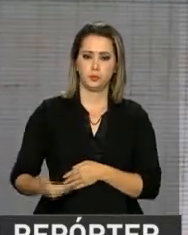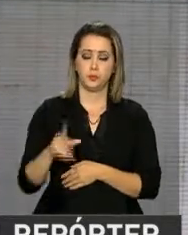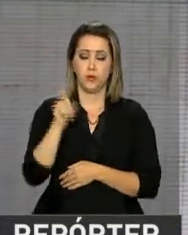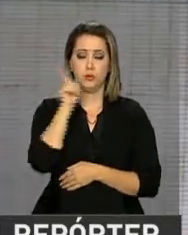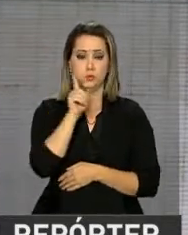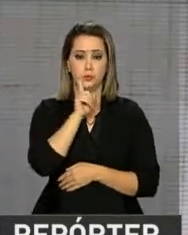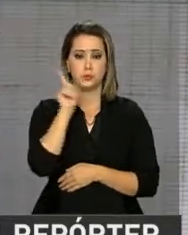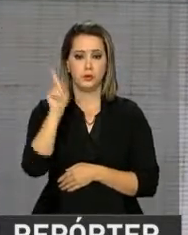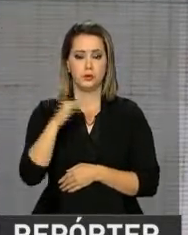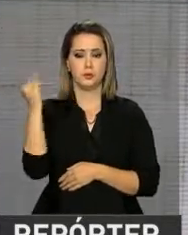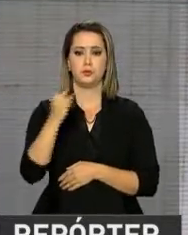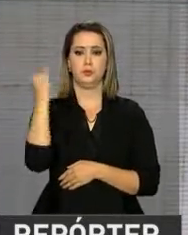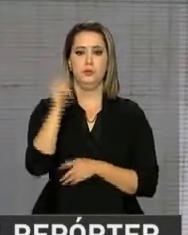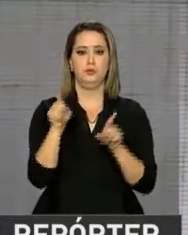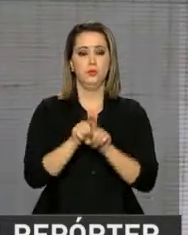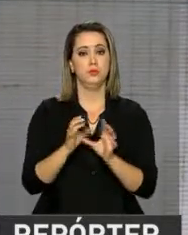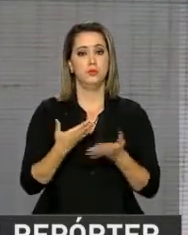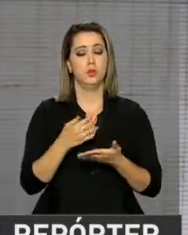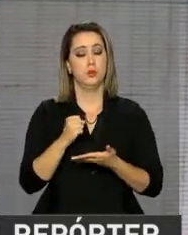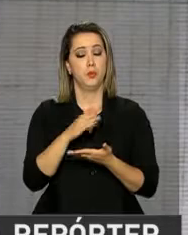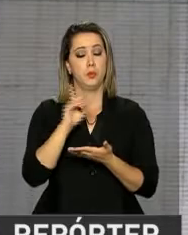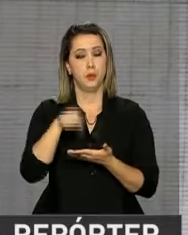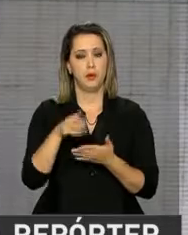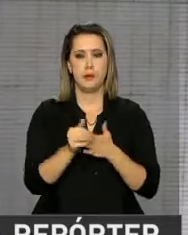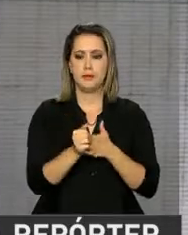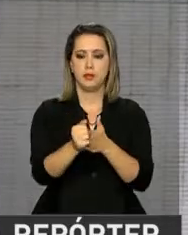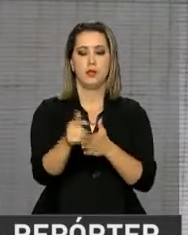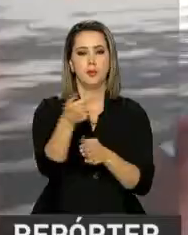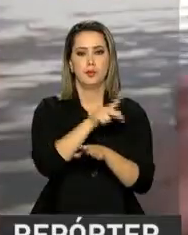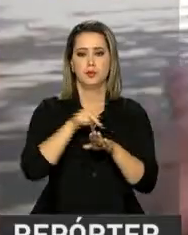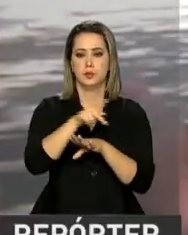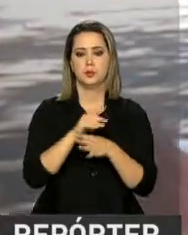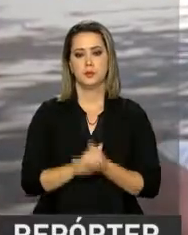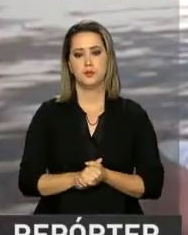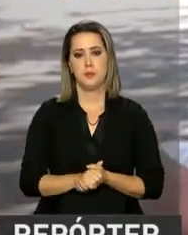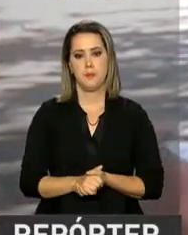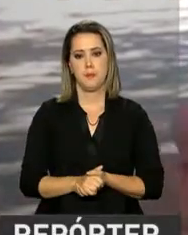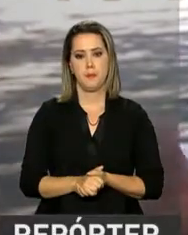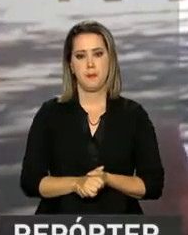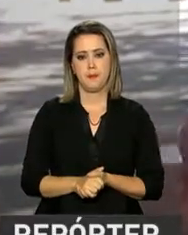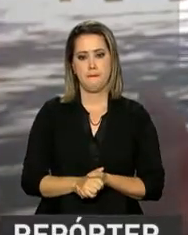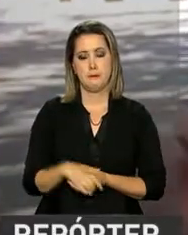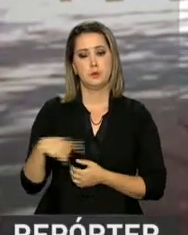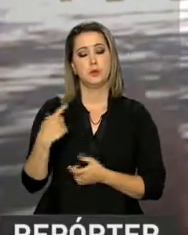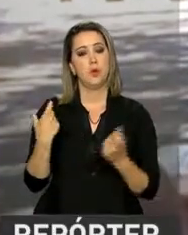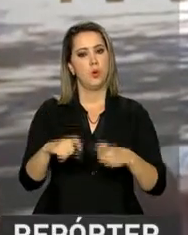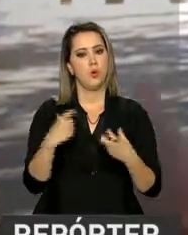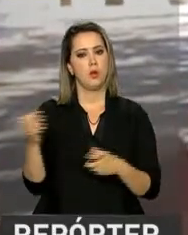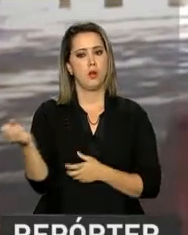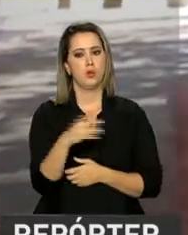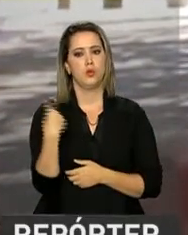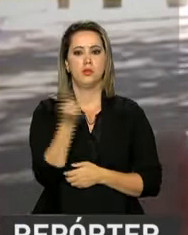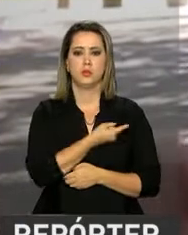americano é muito importante por servir de guia para outros países como o mercado ainda é novo com onça e também é